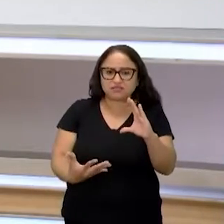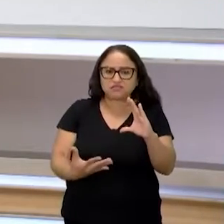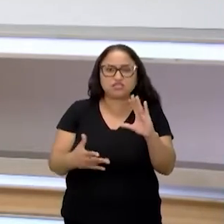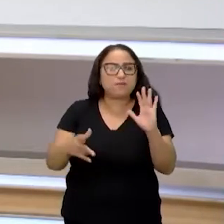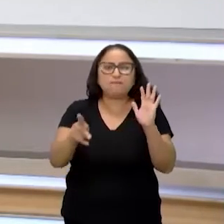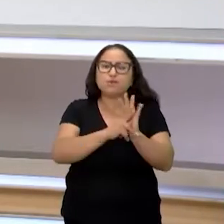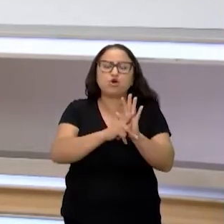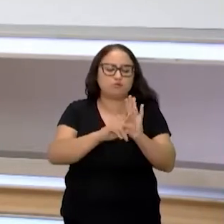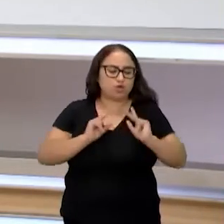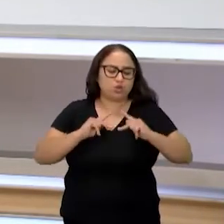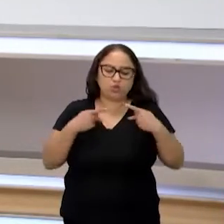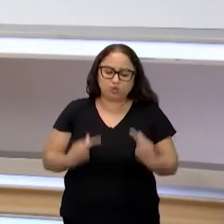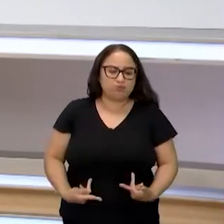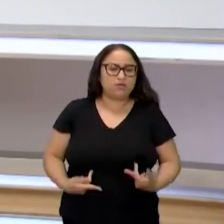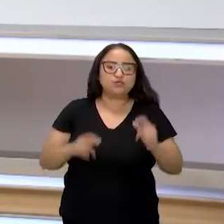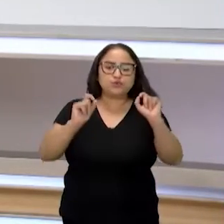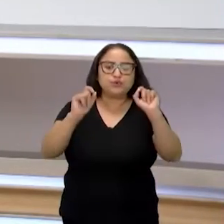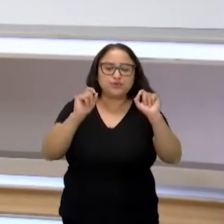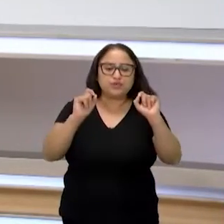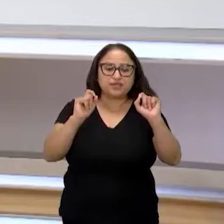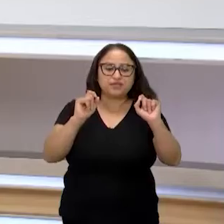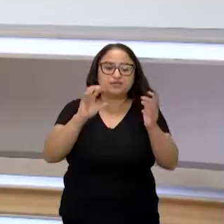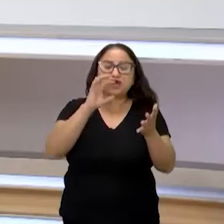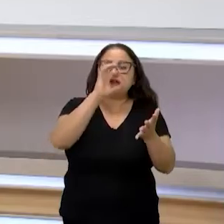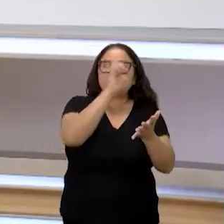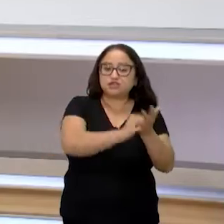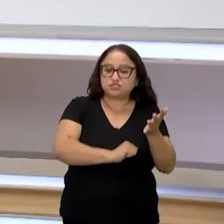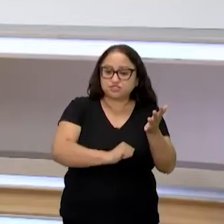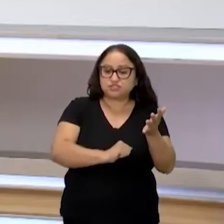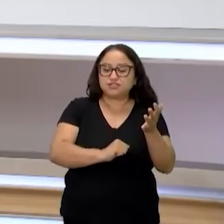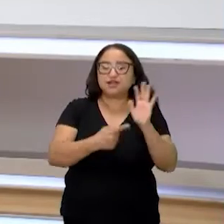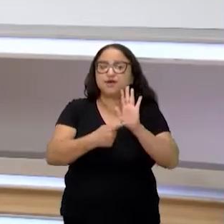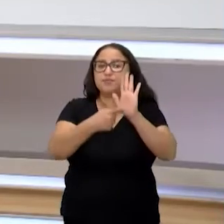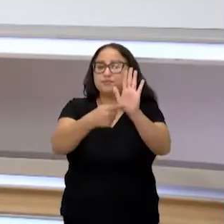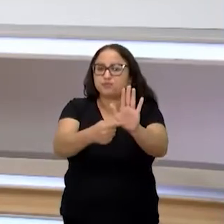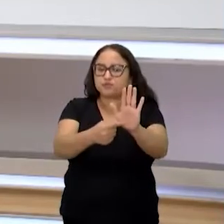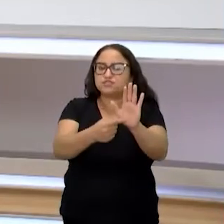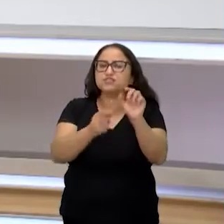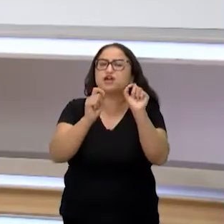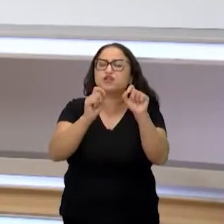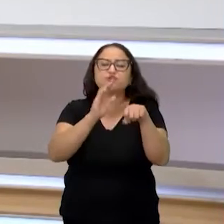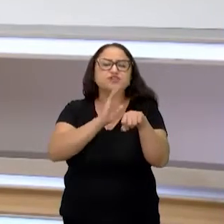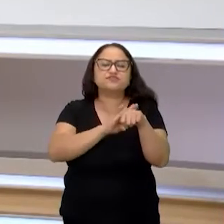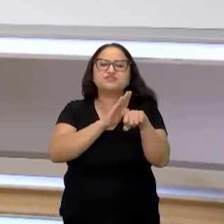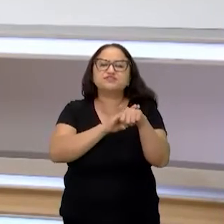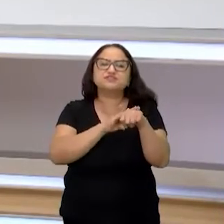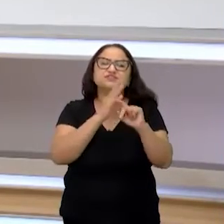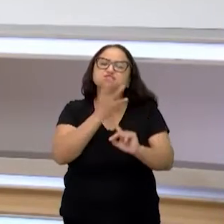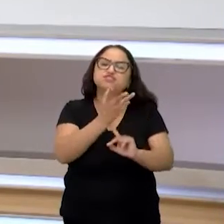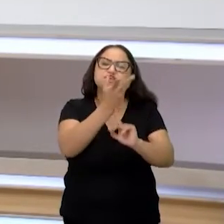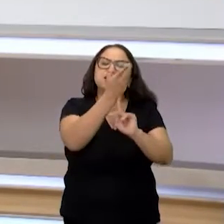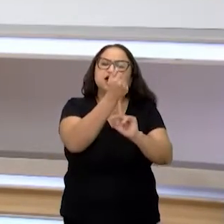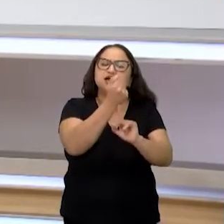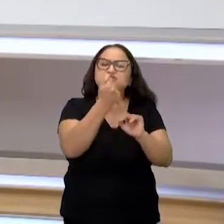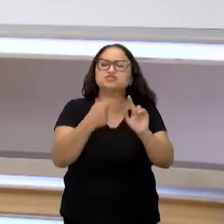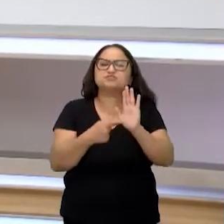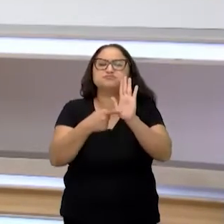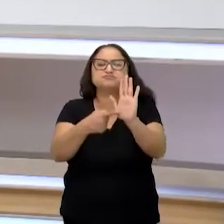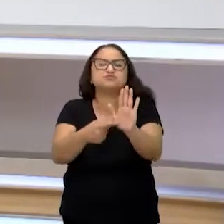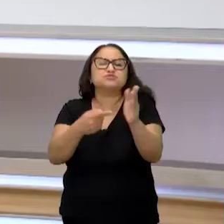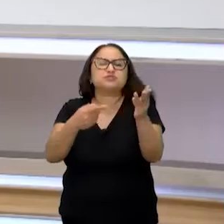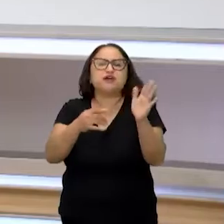ser humano, de querer registrar, de querer mostrar suas produções intelectuais, de querer mostrar sua arte,